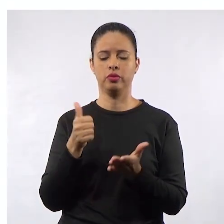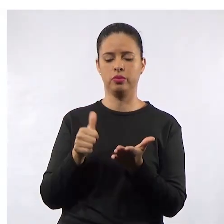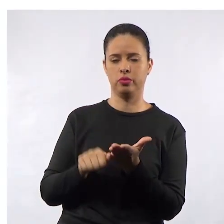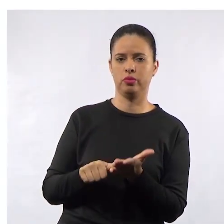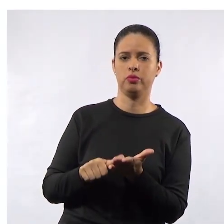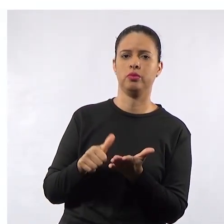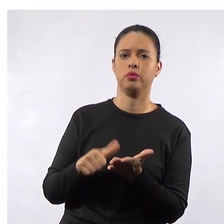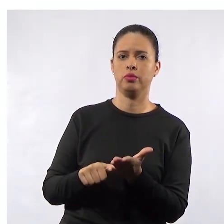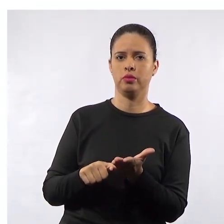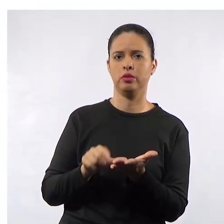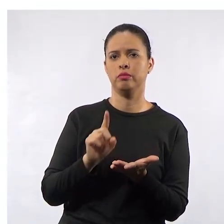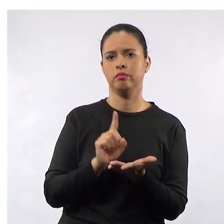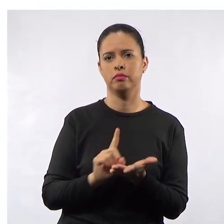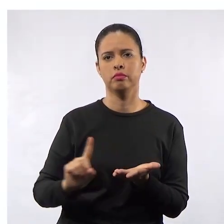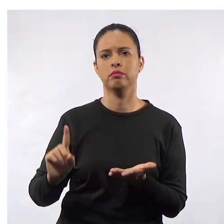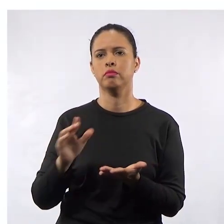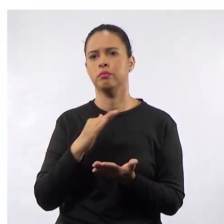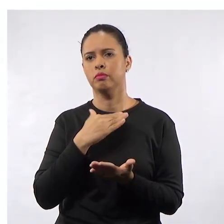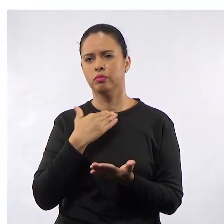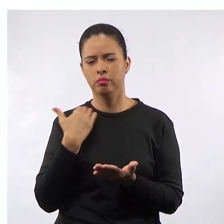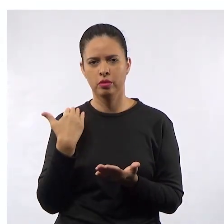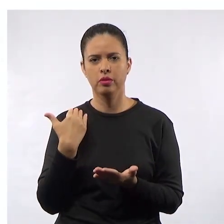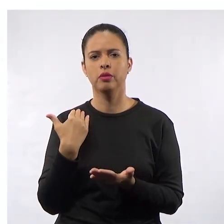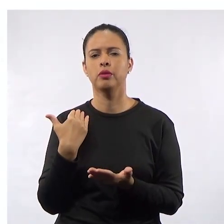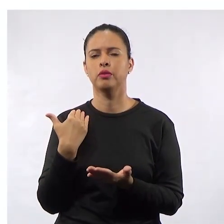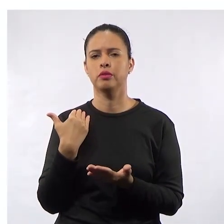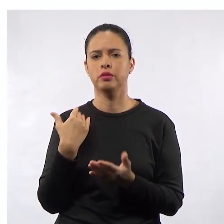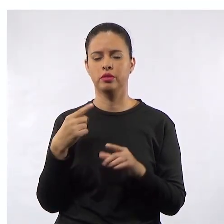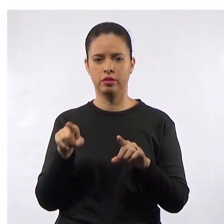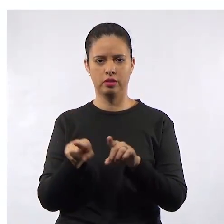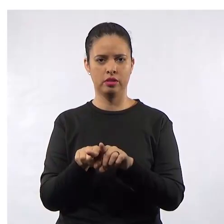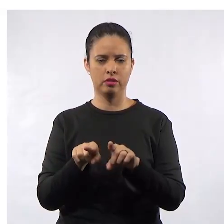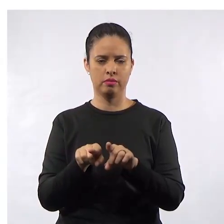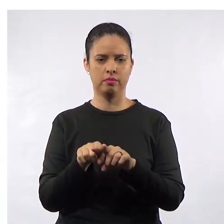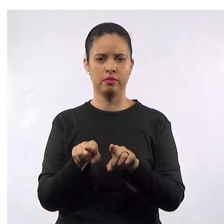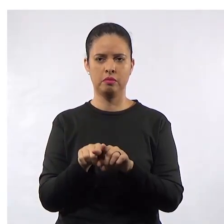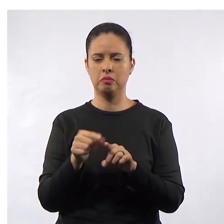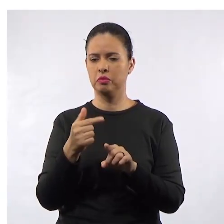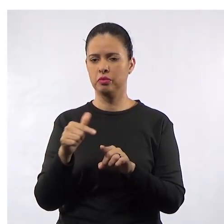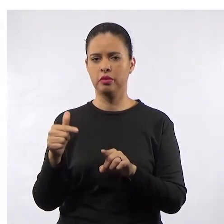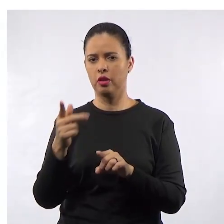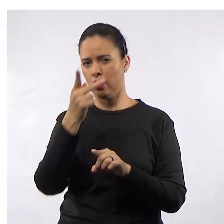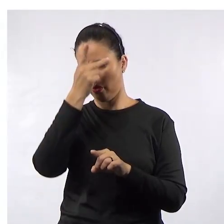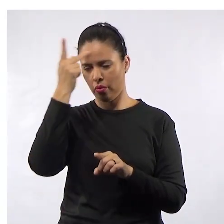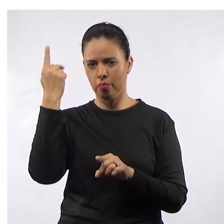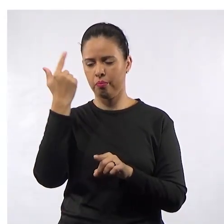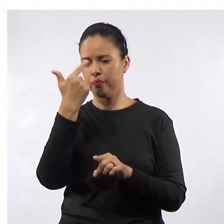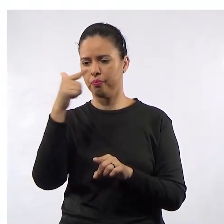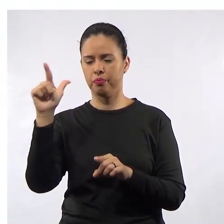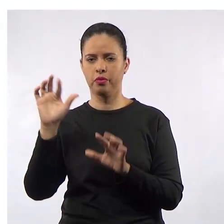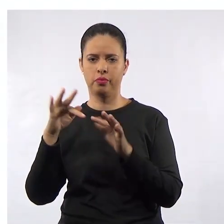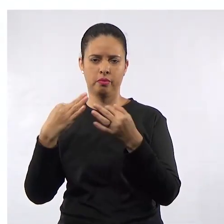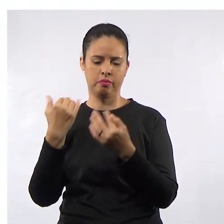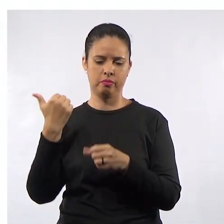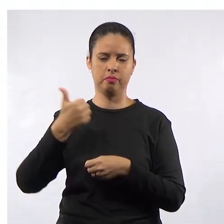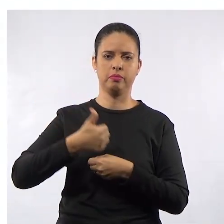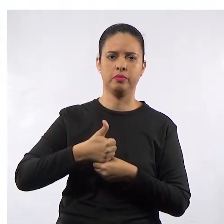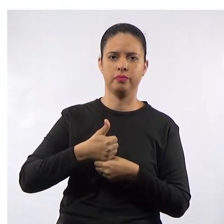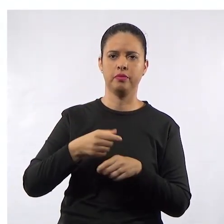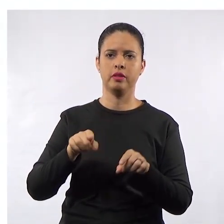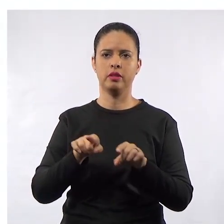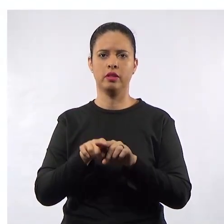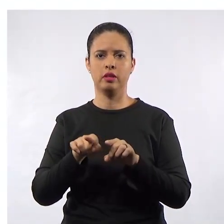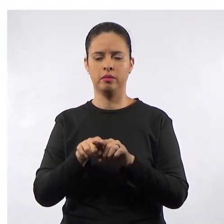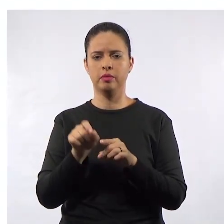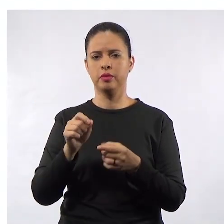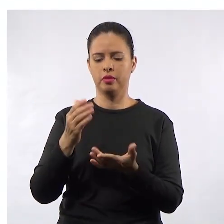do sócio né a morte dos sócio sem que haja aceitação dos herdeiros a partilha das cotas do